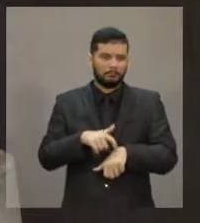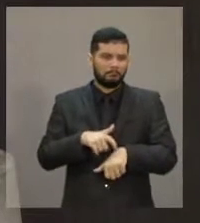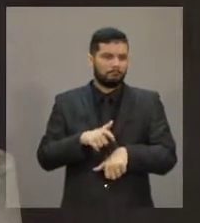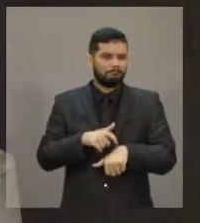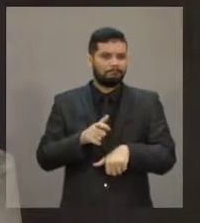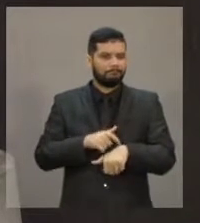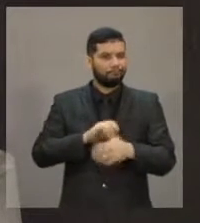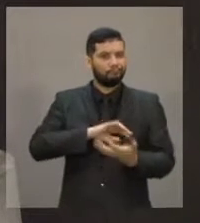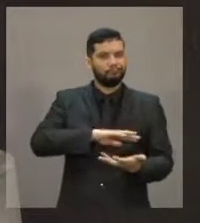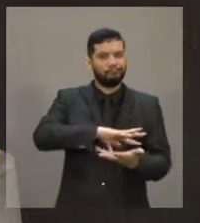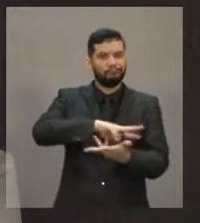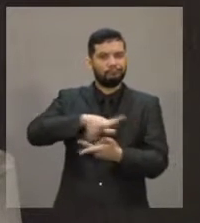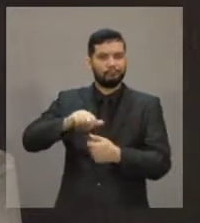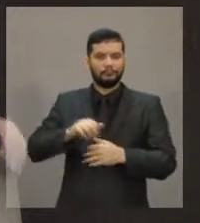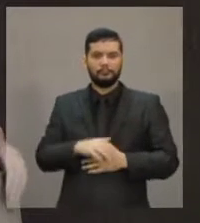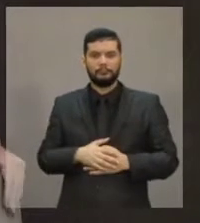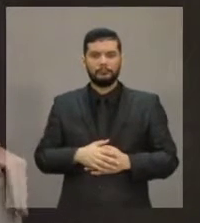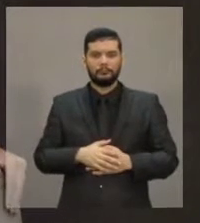mais ou menos